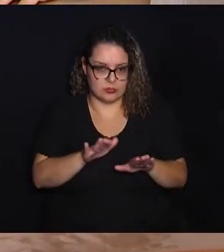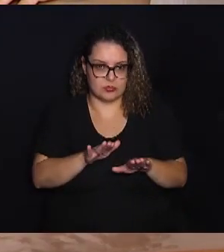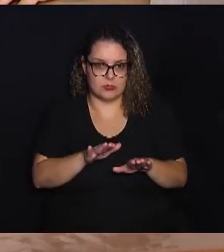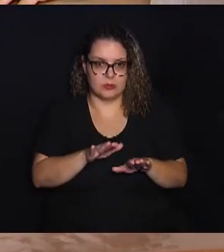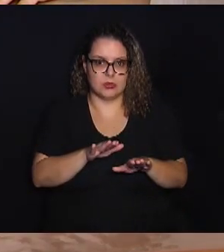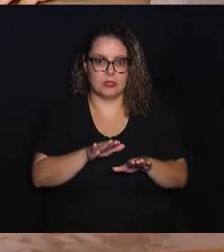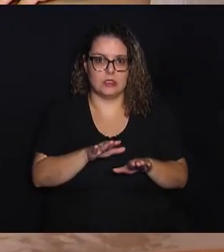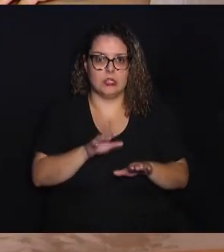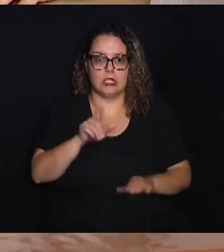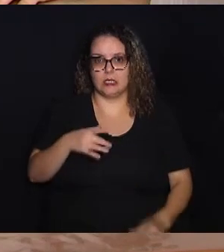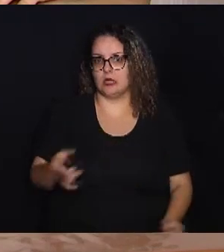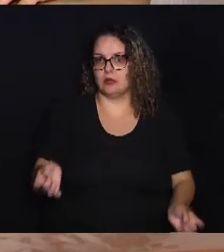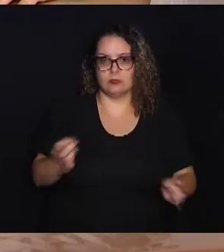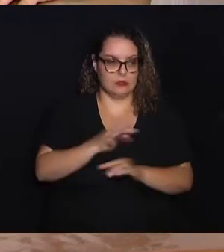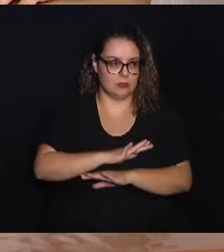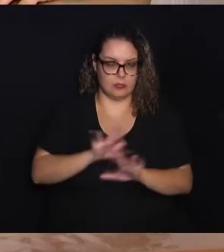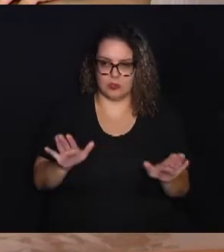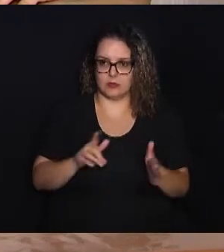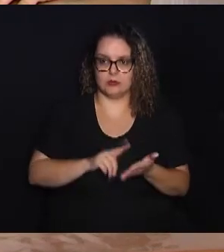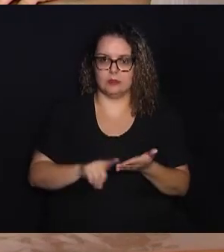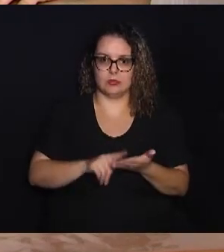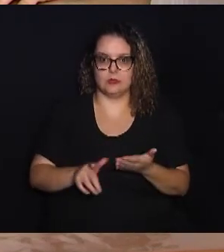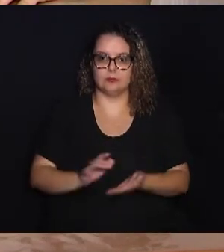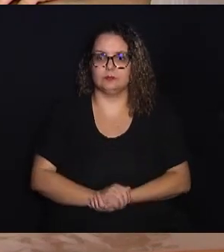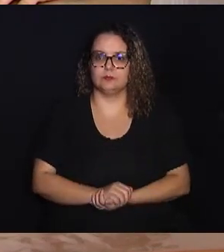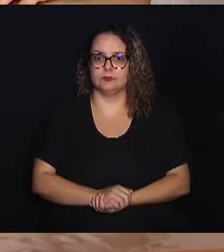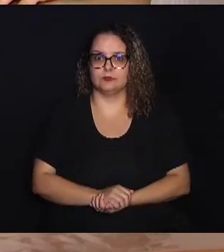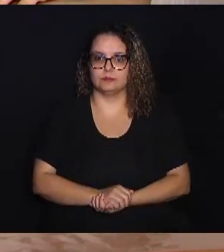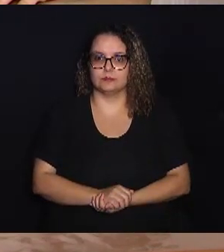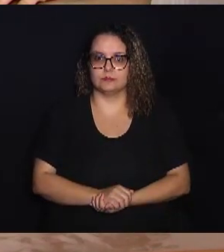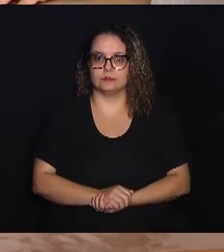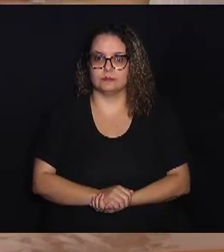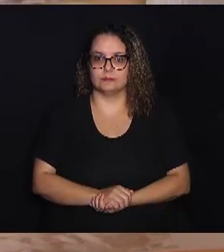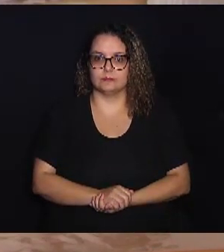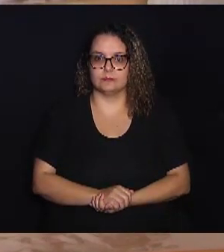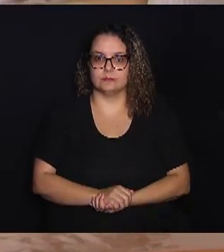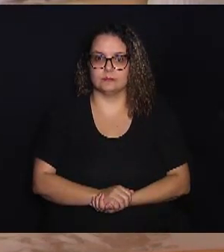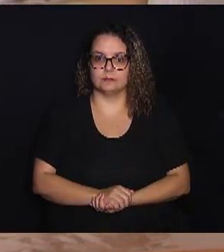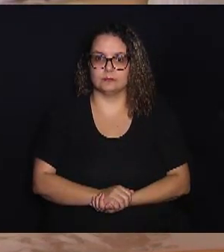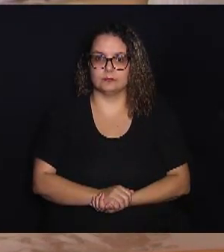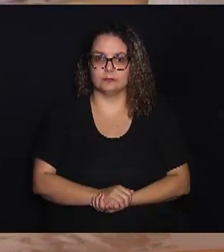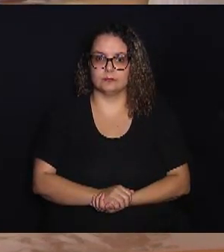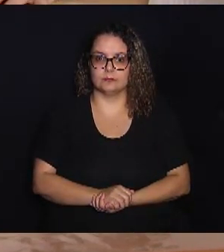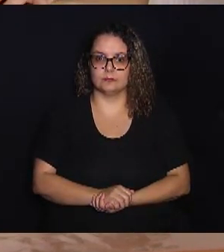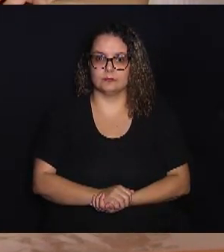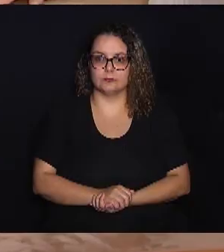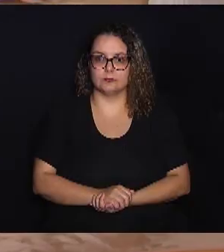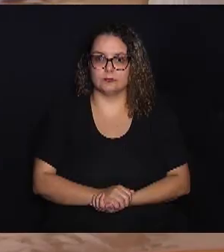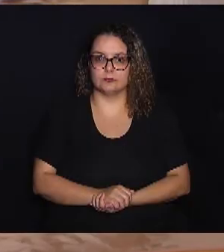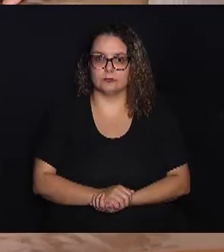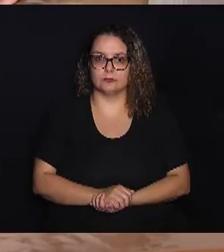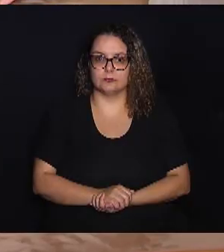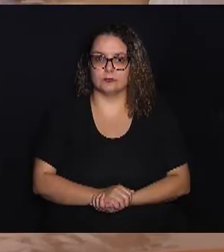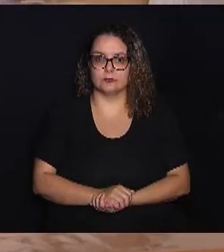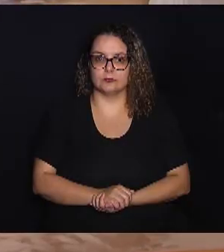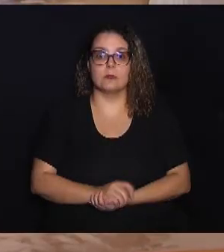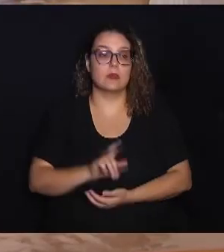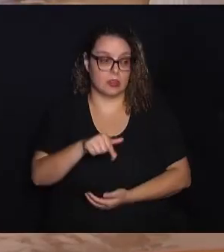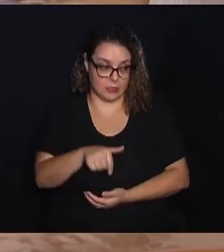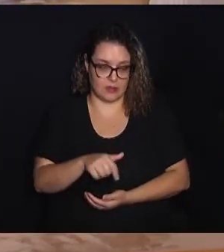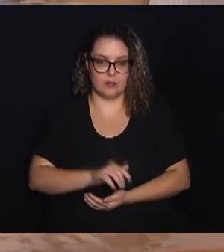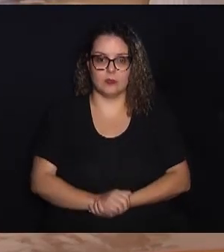nenhum material. Inclusive, a bolinha marmorizada, se por algum motivo, deu alguma coisa errada, não tem problema, você